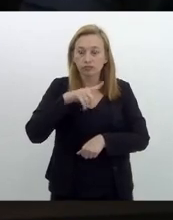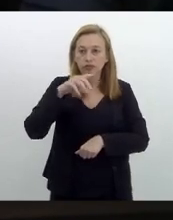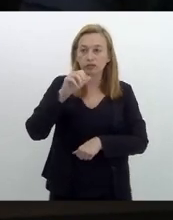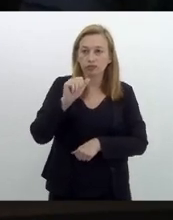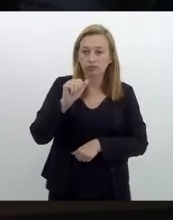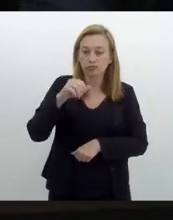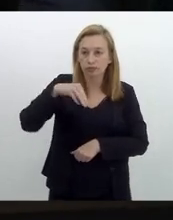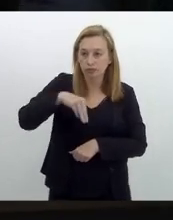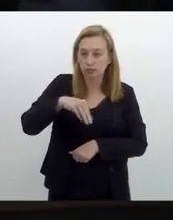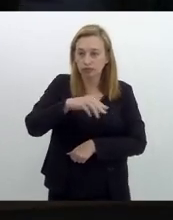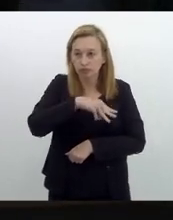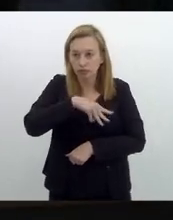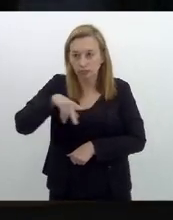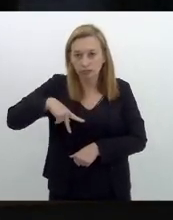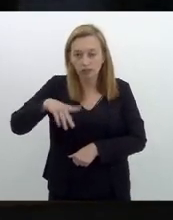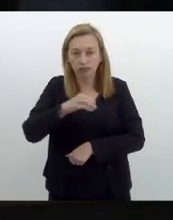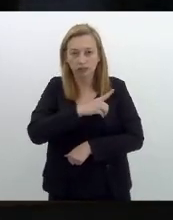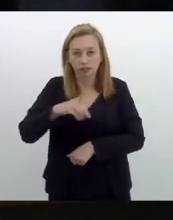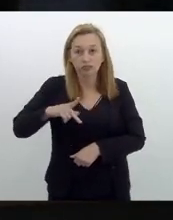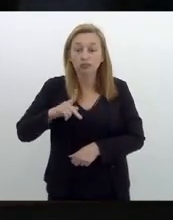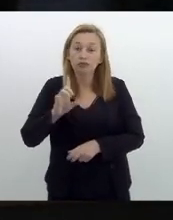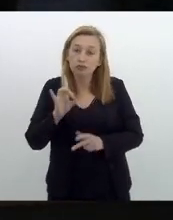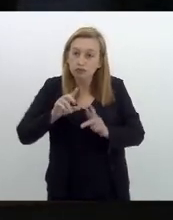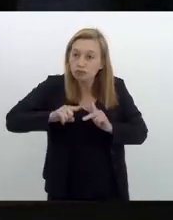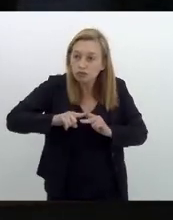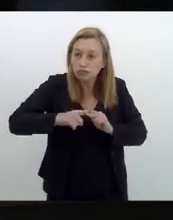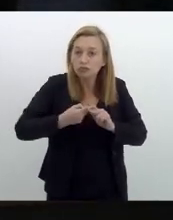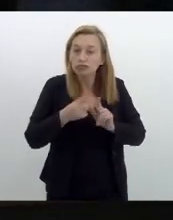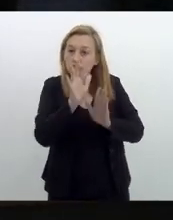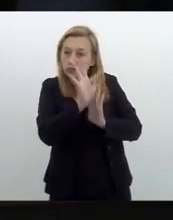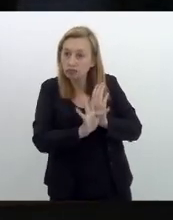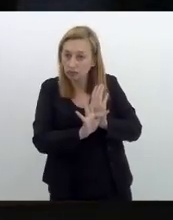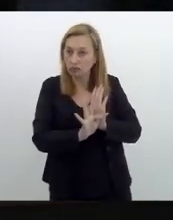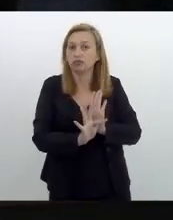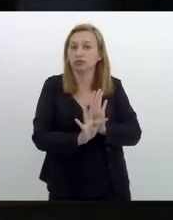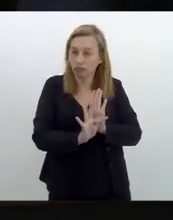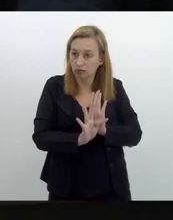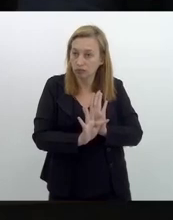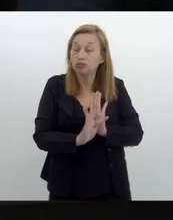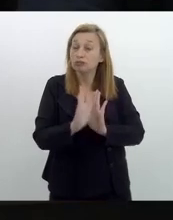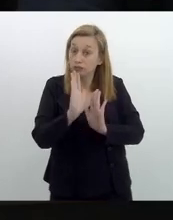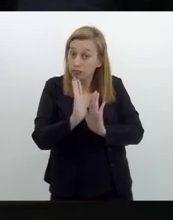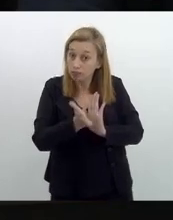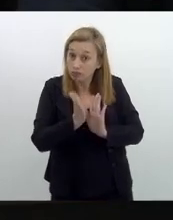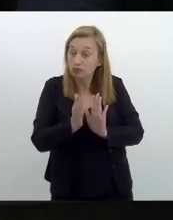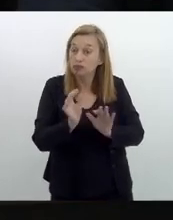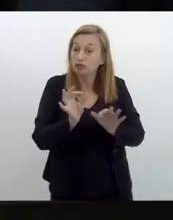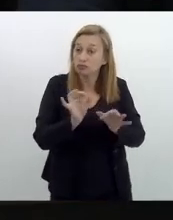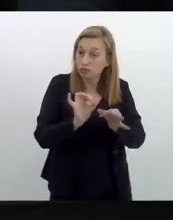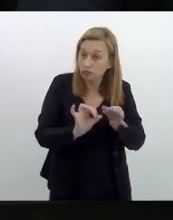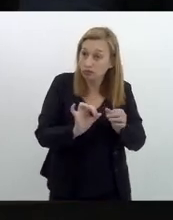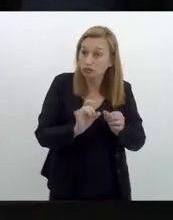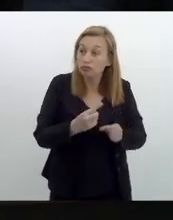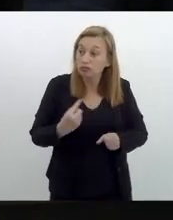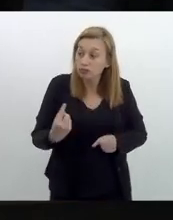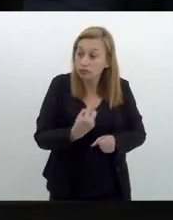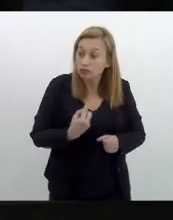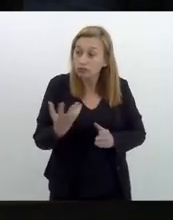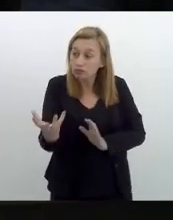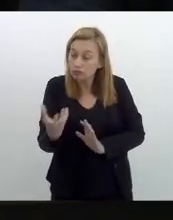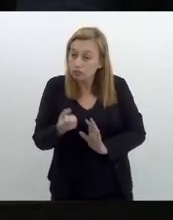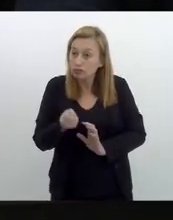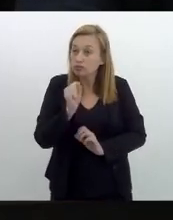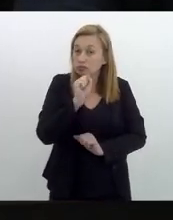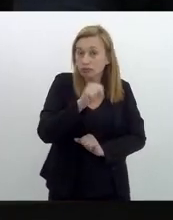Defensoria era que precisava só ajustar o texto e é um ajuste de texto já está sendo feito e nós vamos acolher